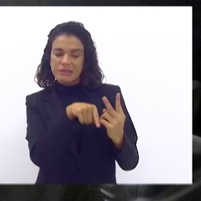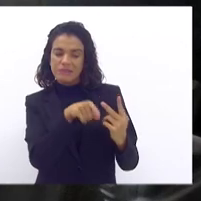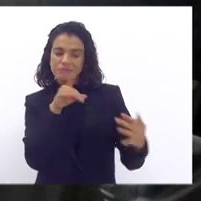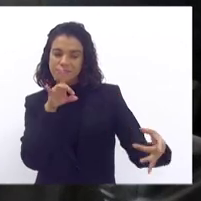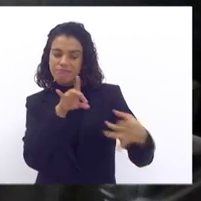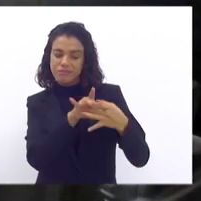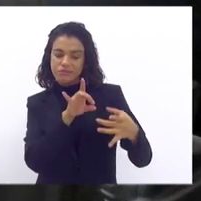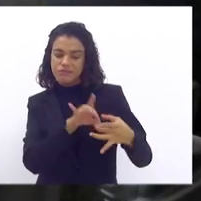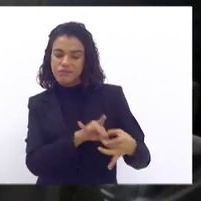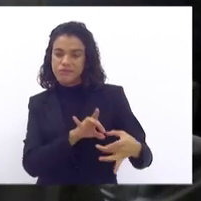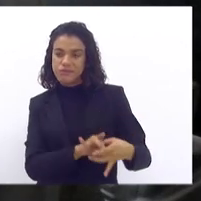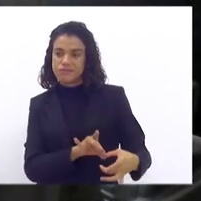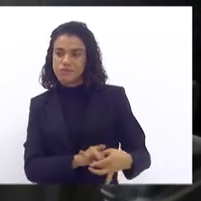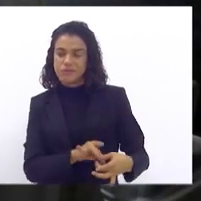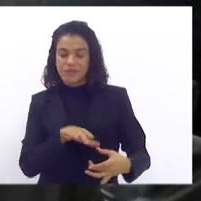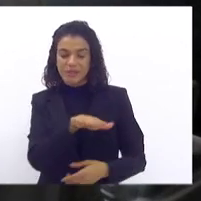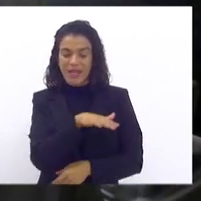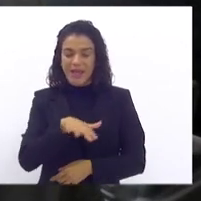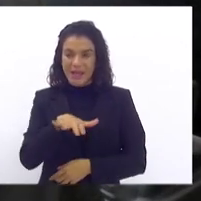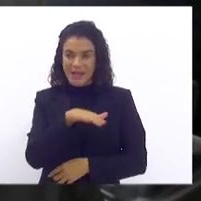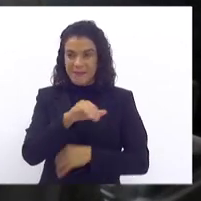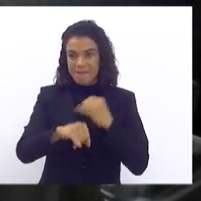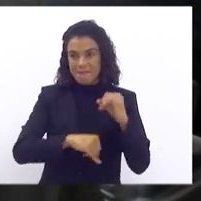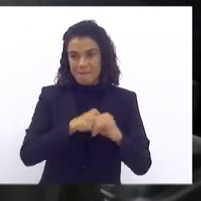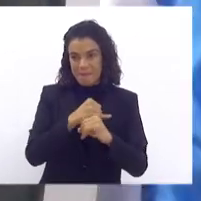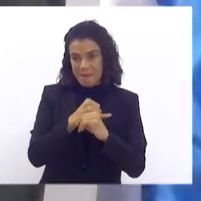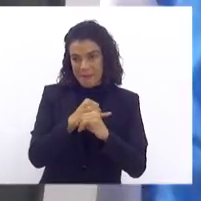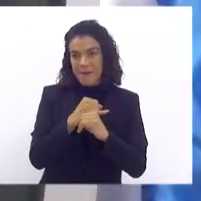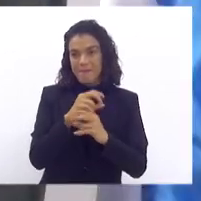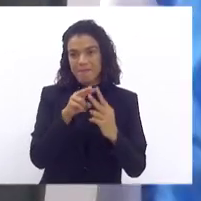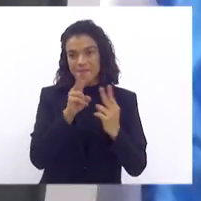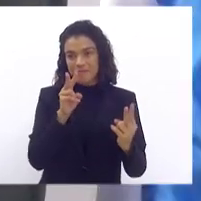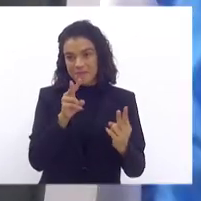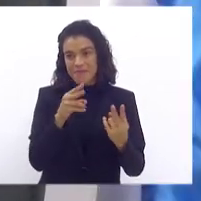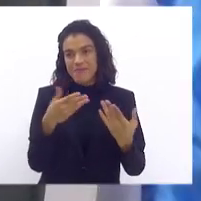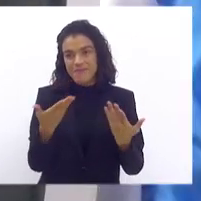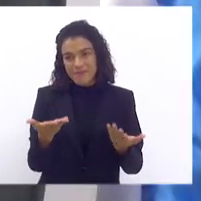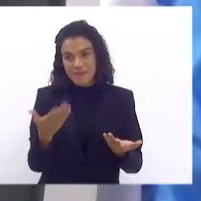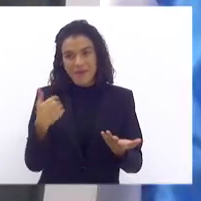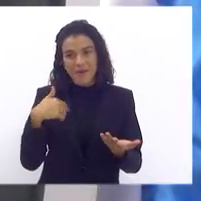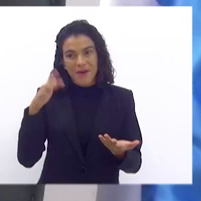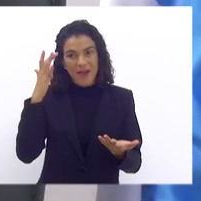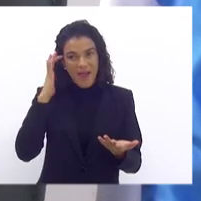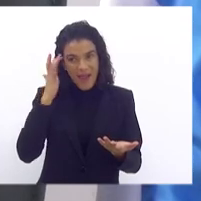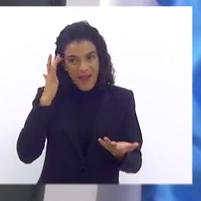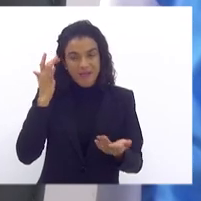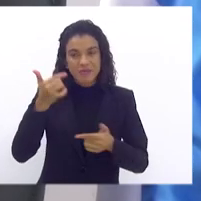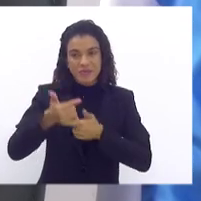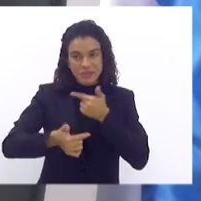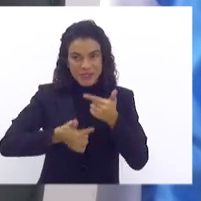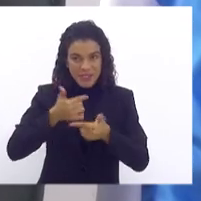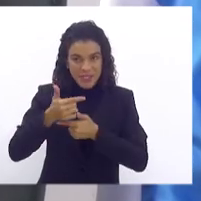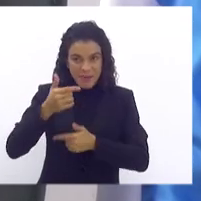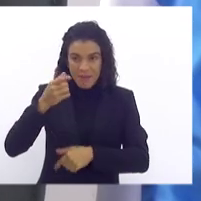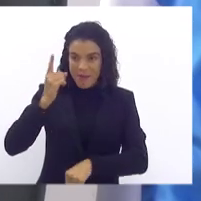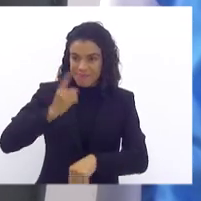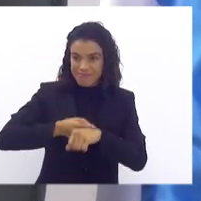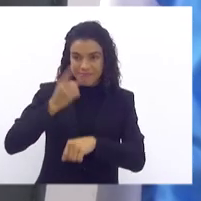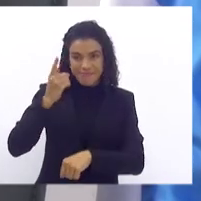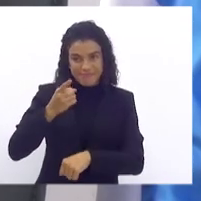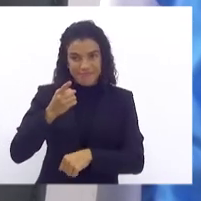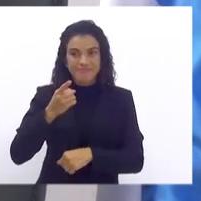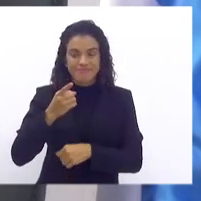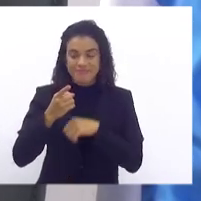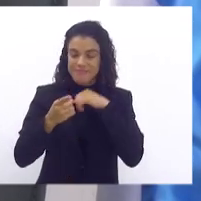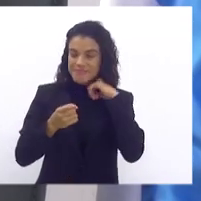crime aconteceu no âmbito do espaço virtual. Uhum. Então, acho que trabalhar já, que já surgiu